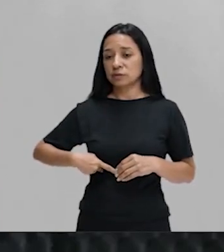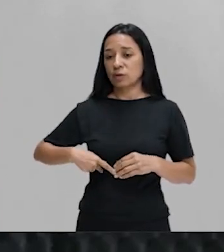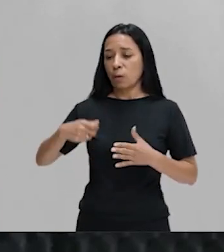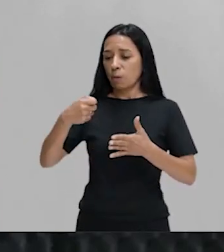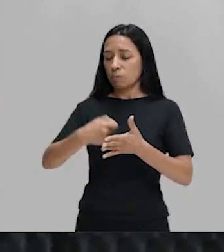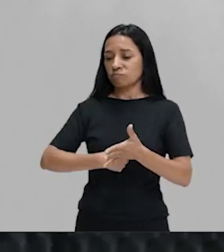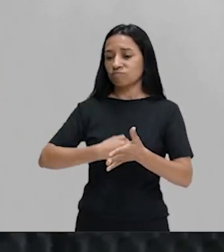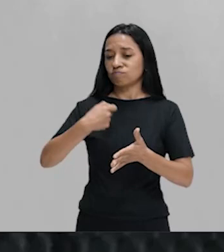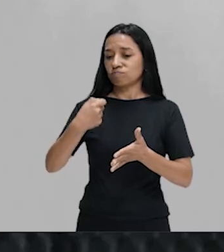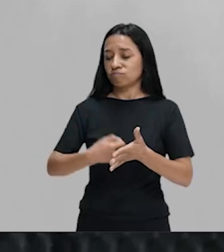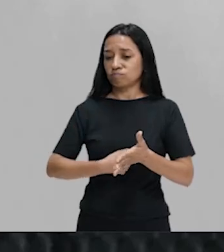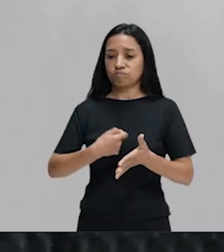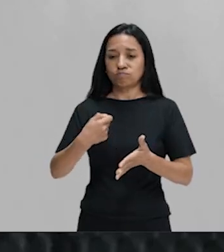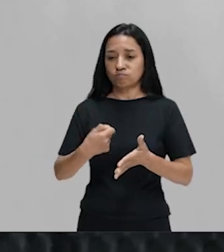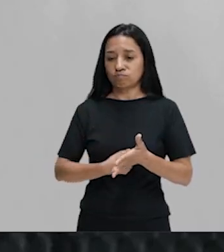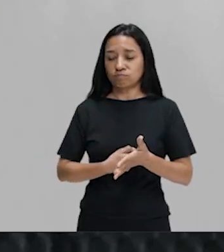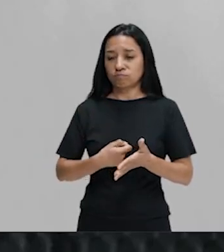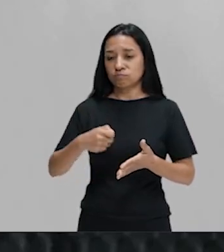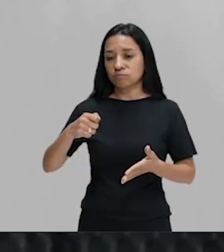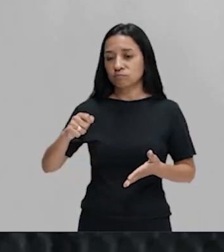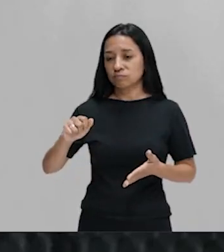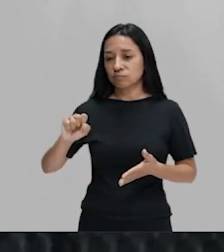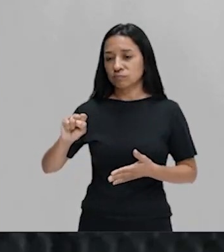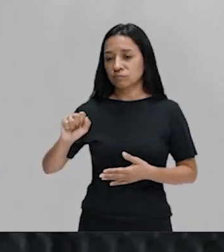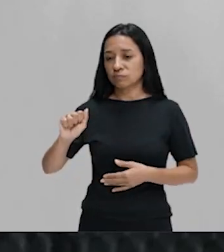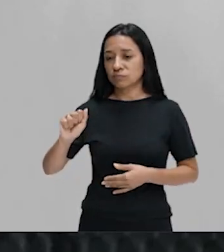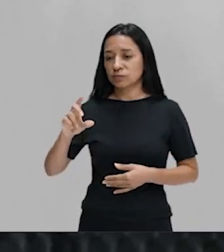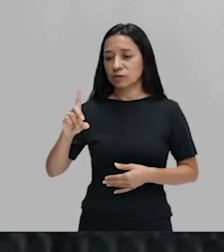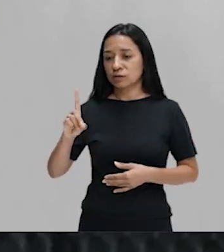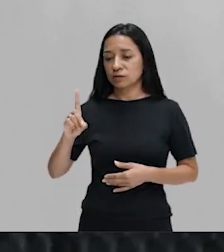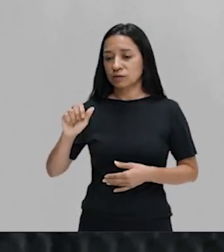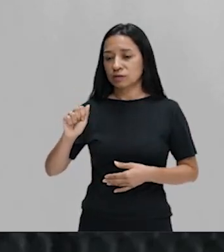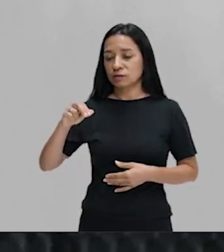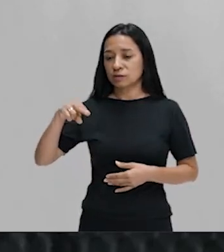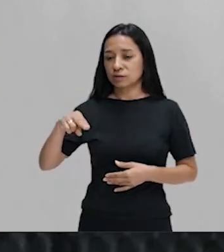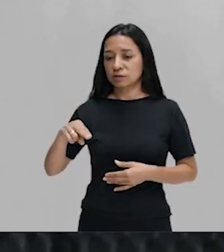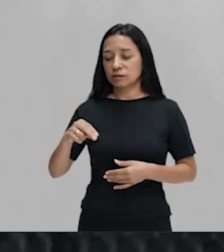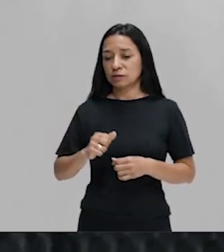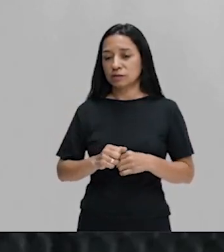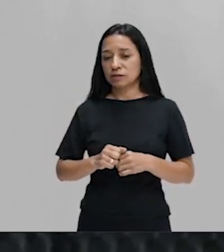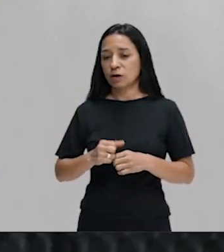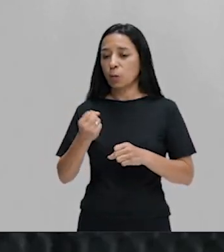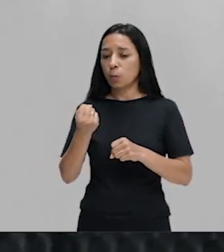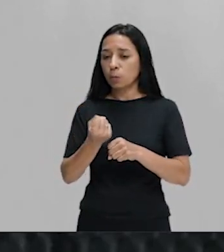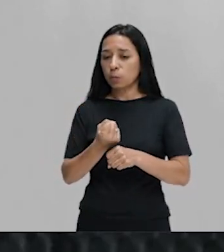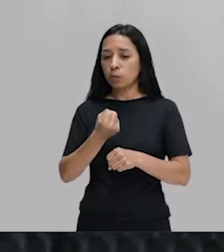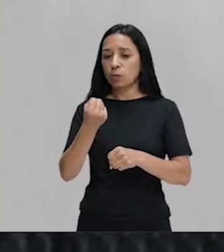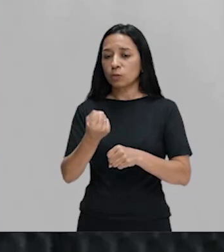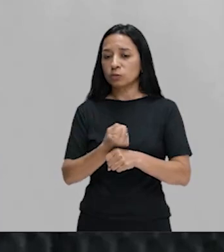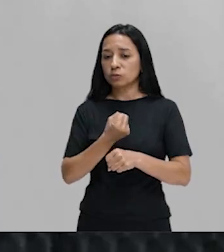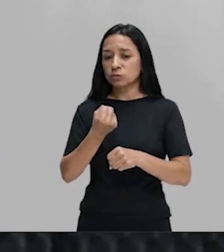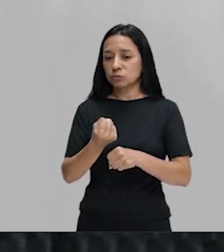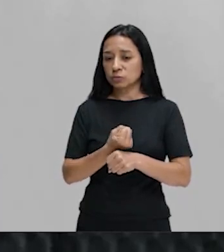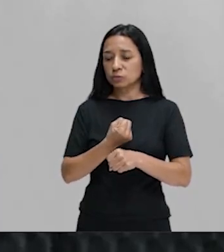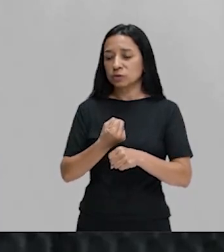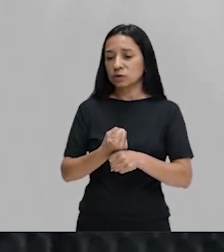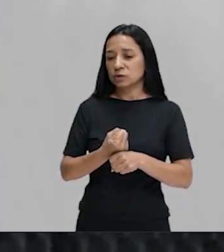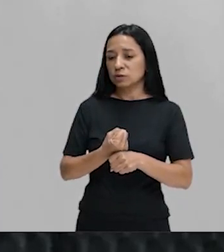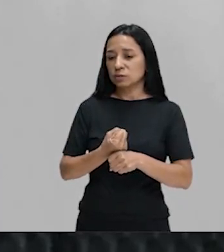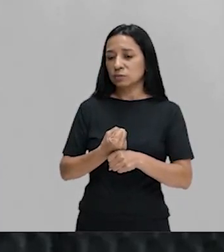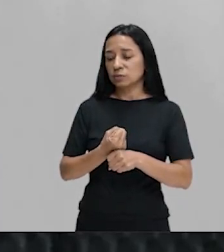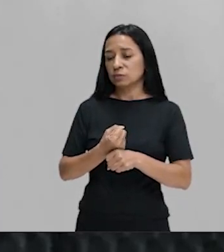ditatorial, do presidente tirano Saddam, o Iraque estaria construindo um arsenal de